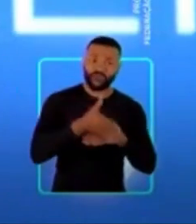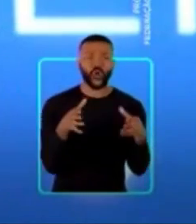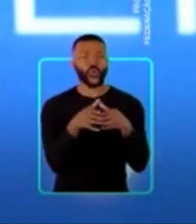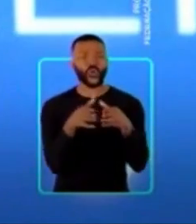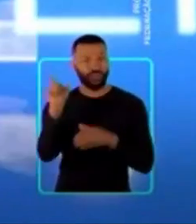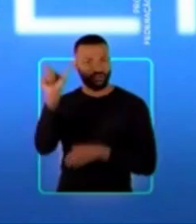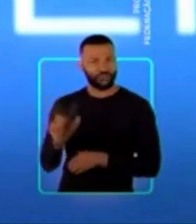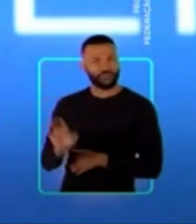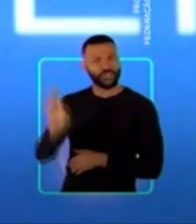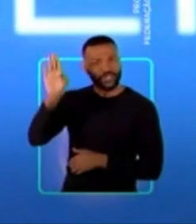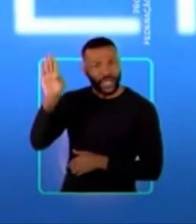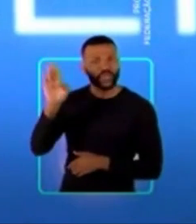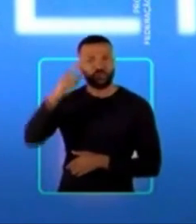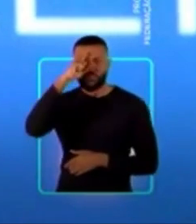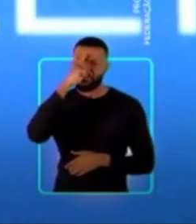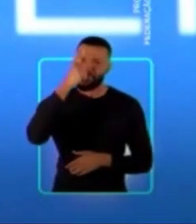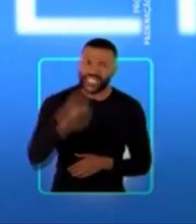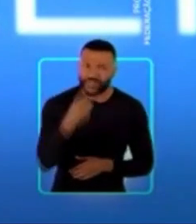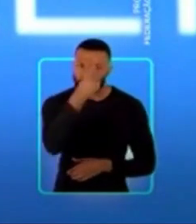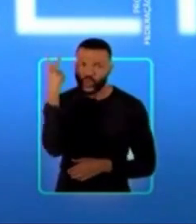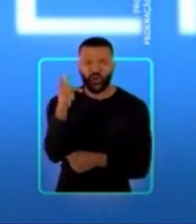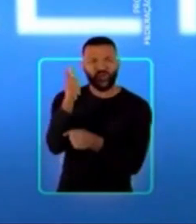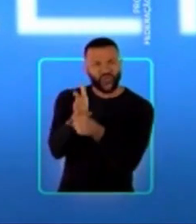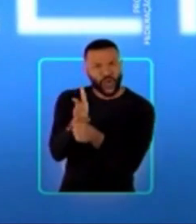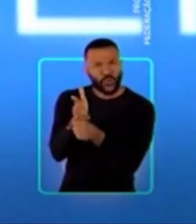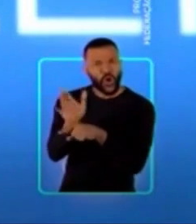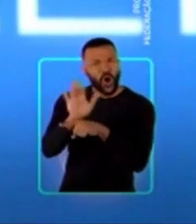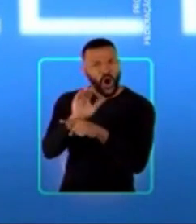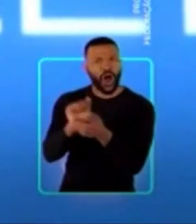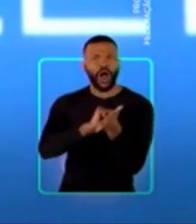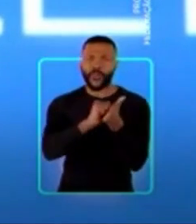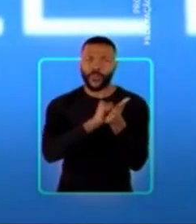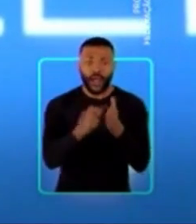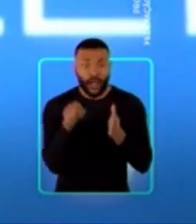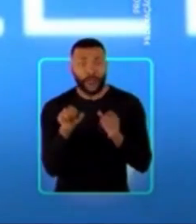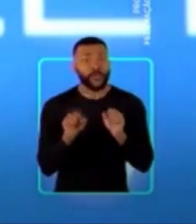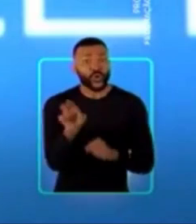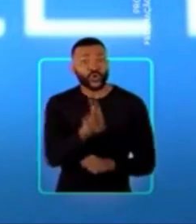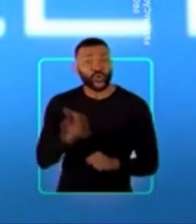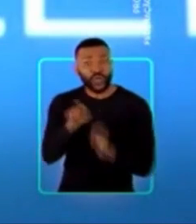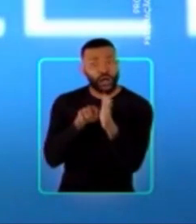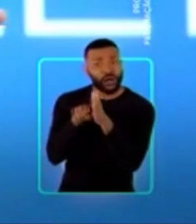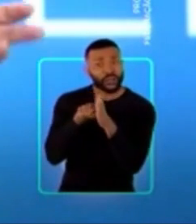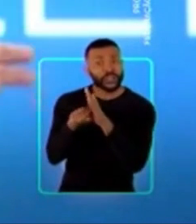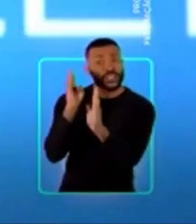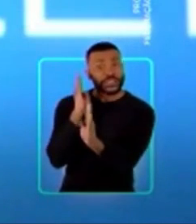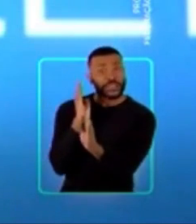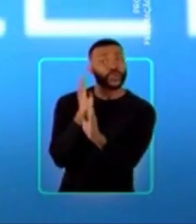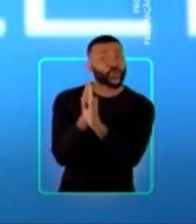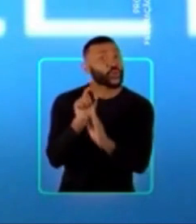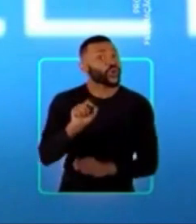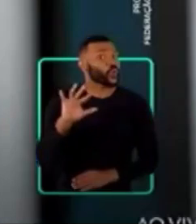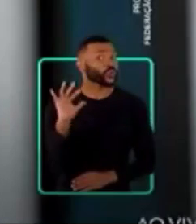do candidato e determinar que a pessoa apague uma imagem que pode ser útil para o investigador concluir